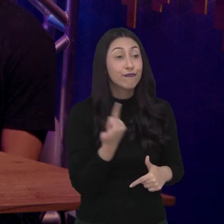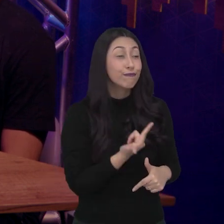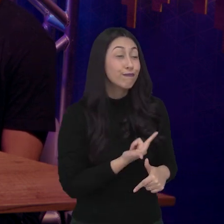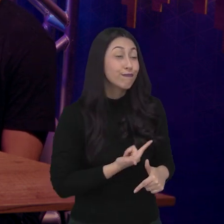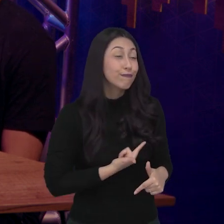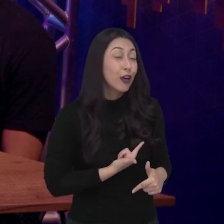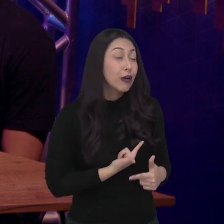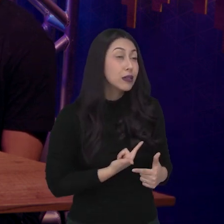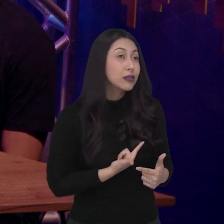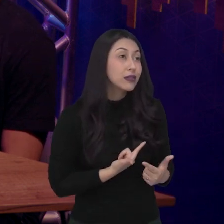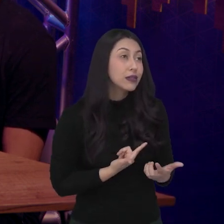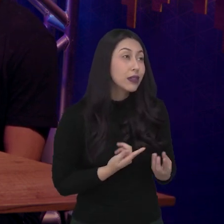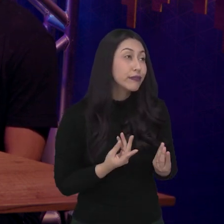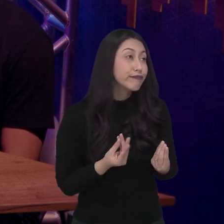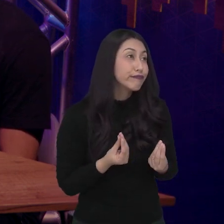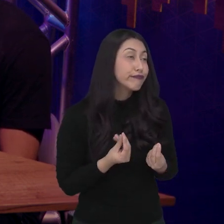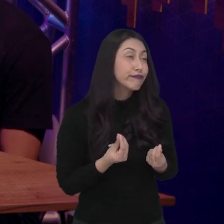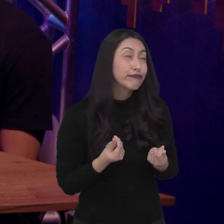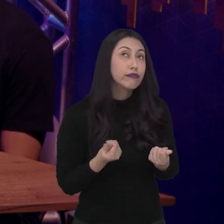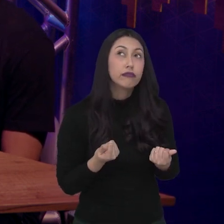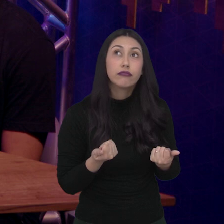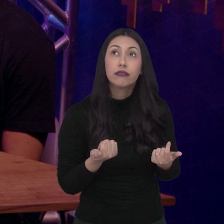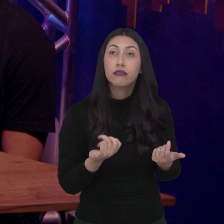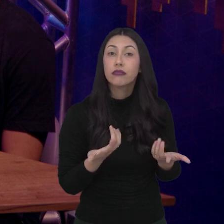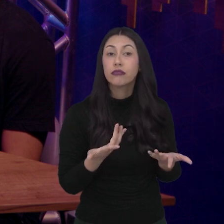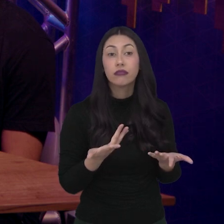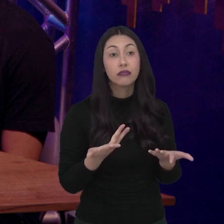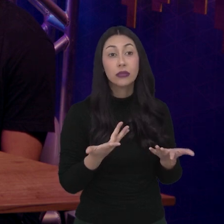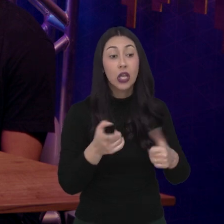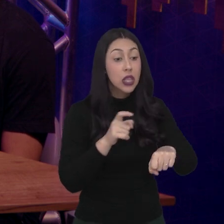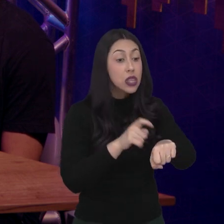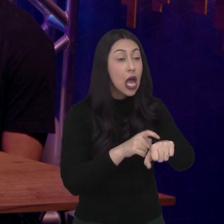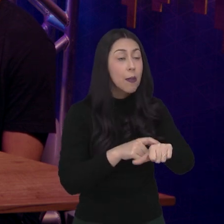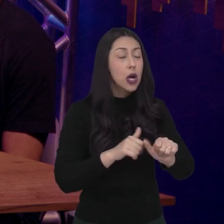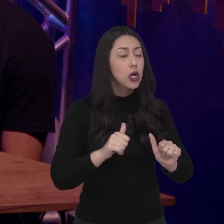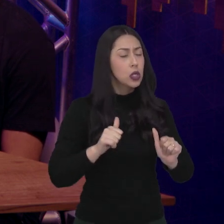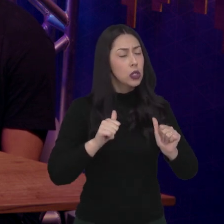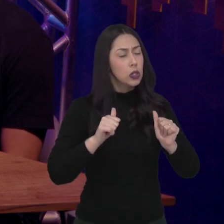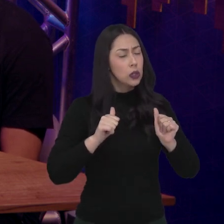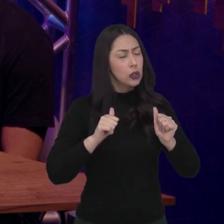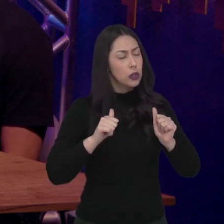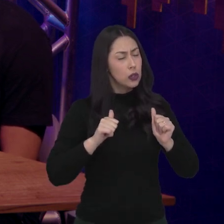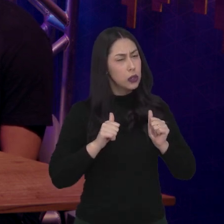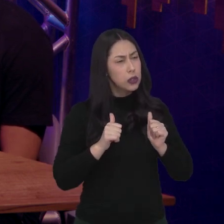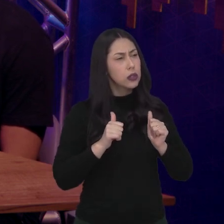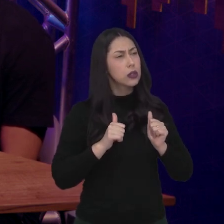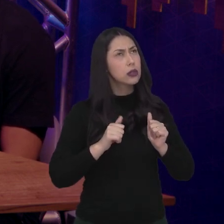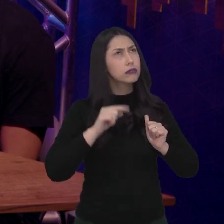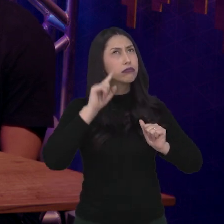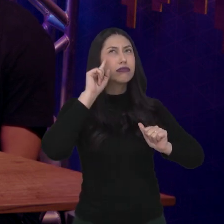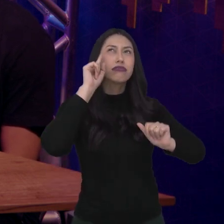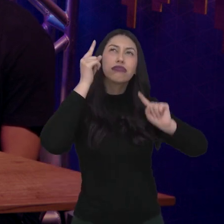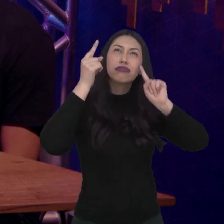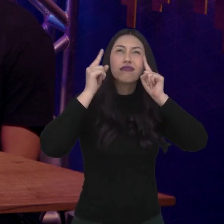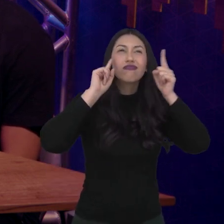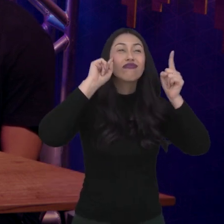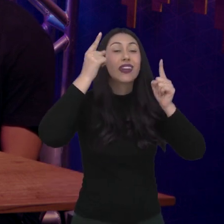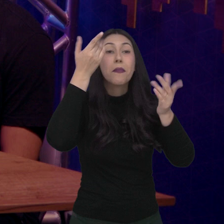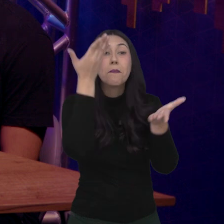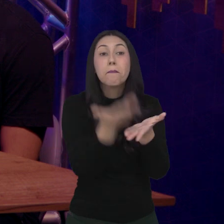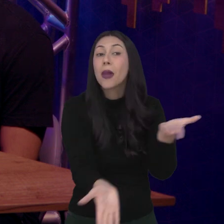gente vai perdendo com o tempo, né, esse ócio, né, que impulsiona muito o nosso processo,